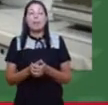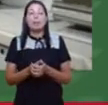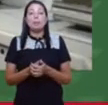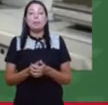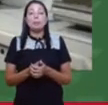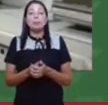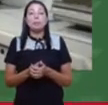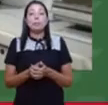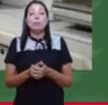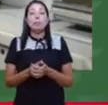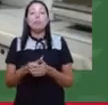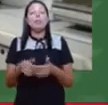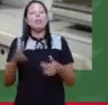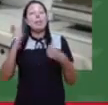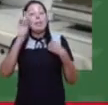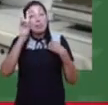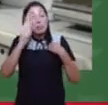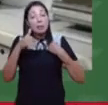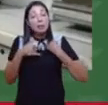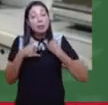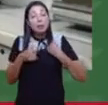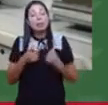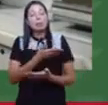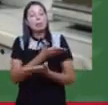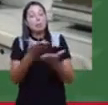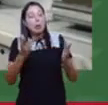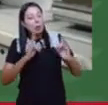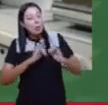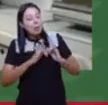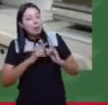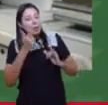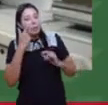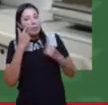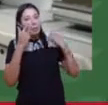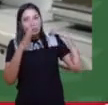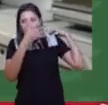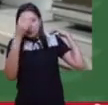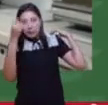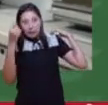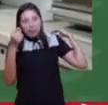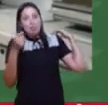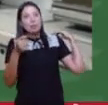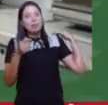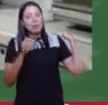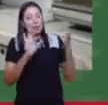e das Trabalhadoras. E lembrar a nossa companheirada, o pessoal que assiste, que não esqueça,